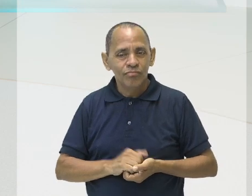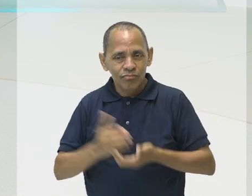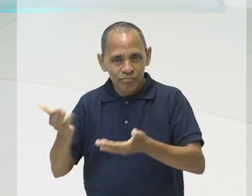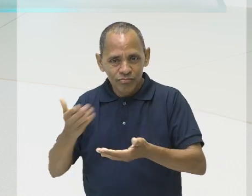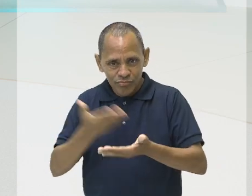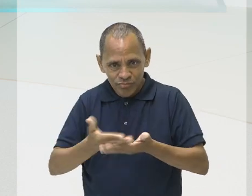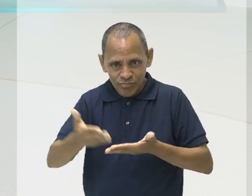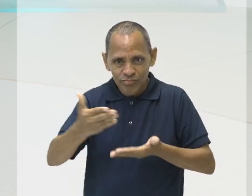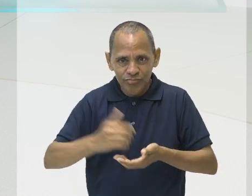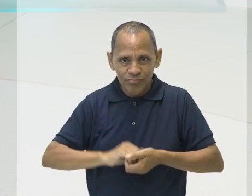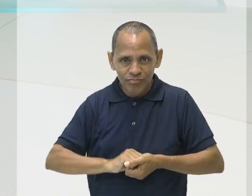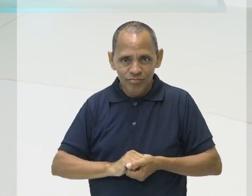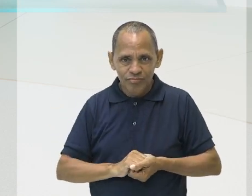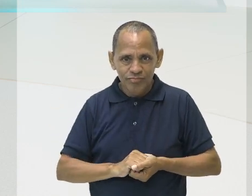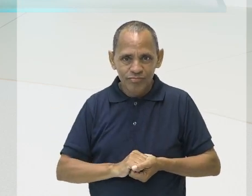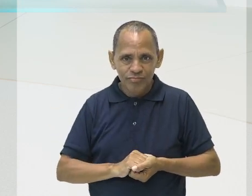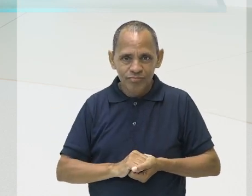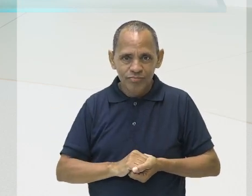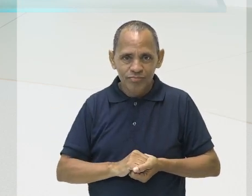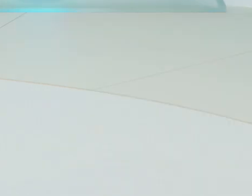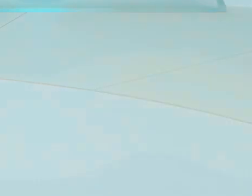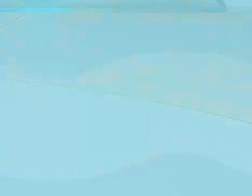aula.